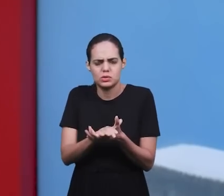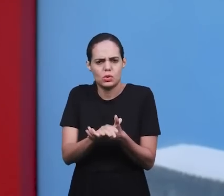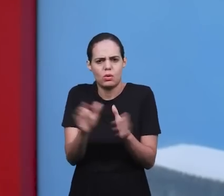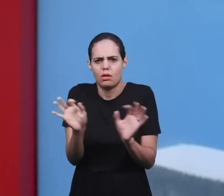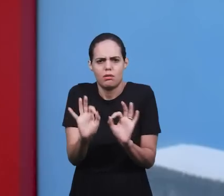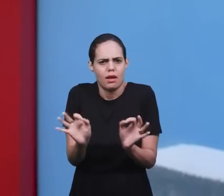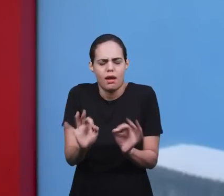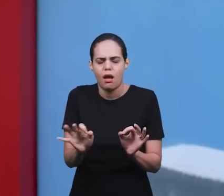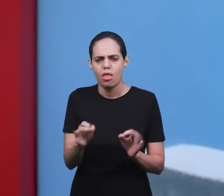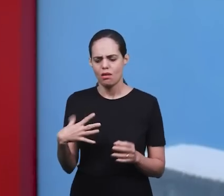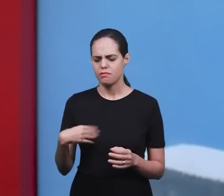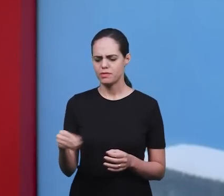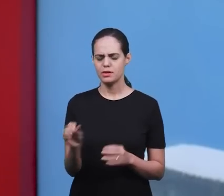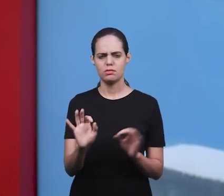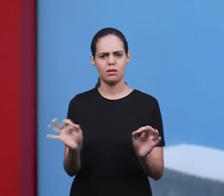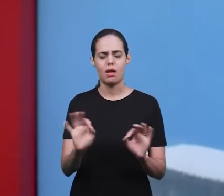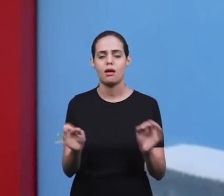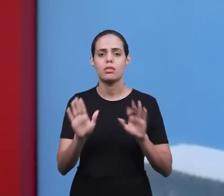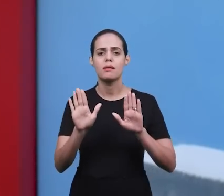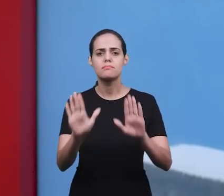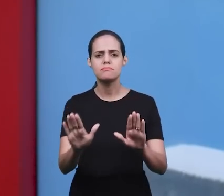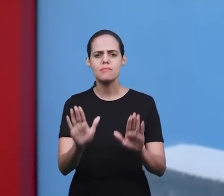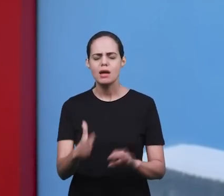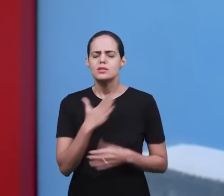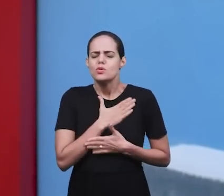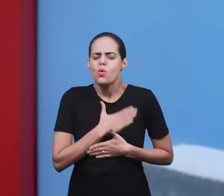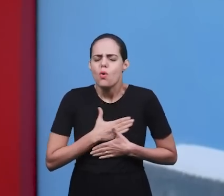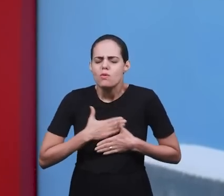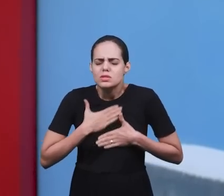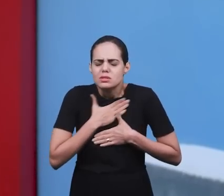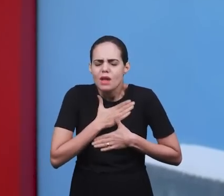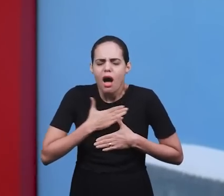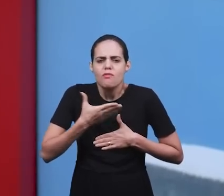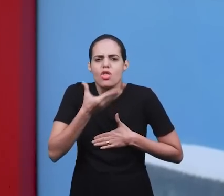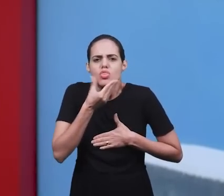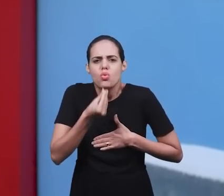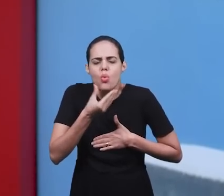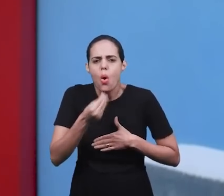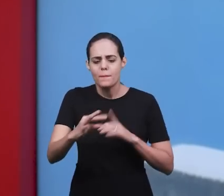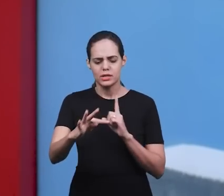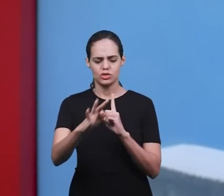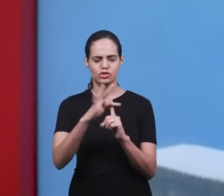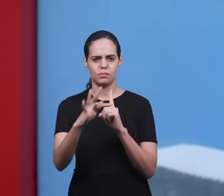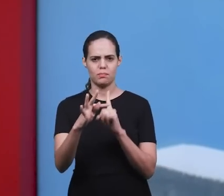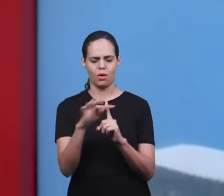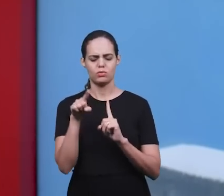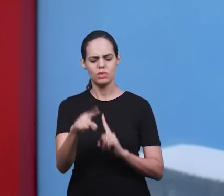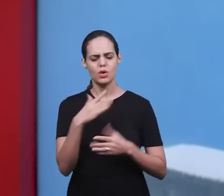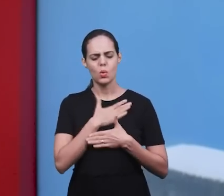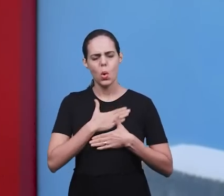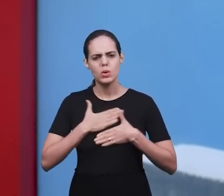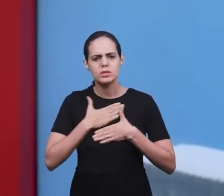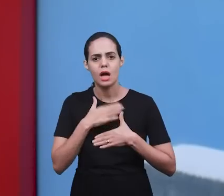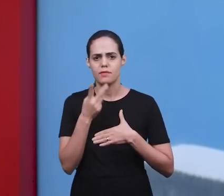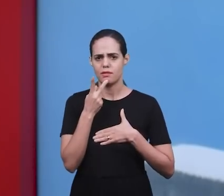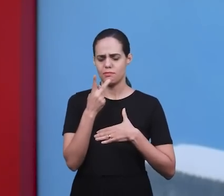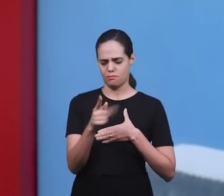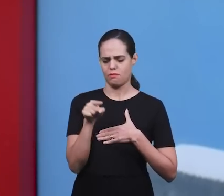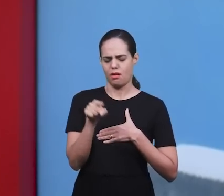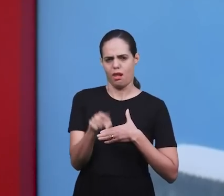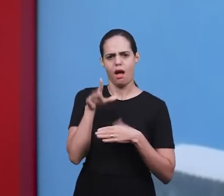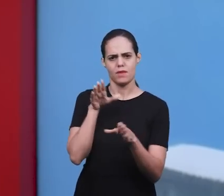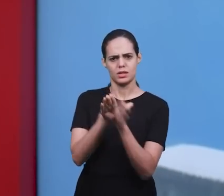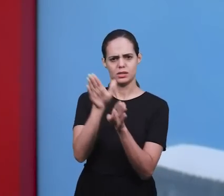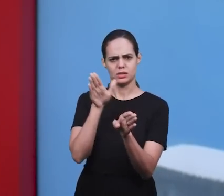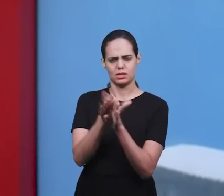ele tratava Timóteo como um filho e ele queria transmitir para Timóteo o que de melhor o Senhor tinha